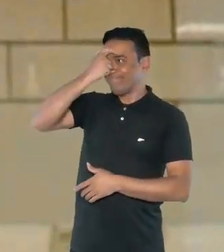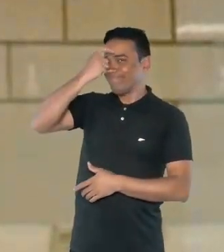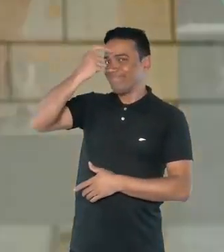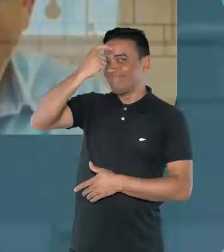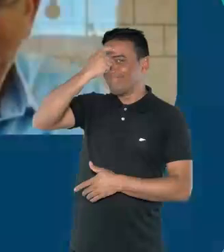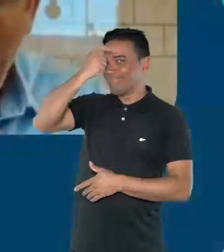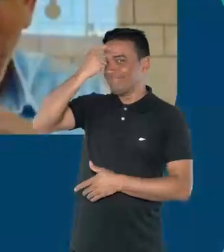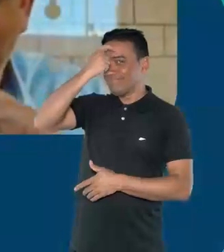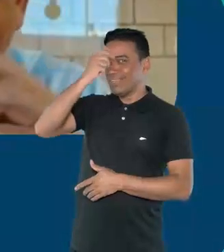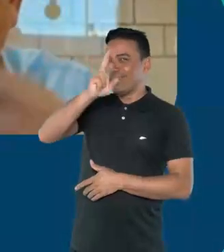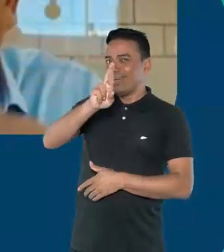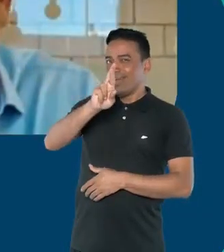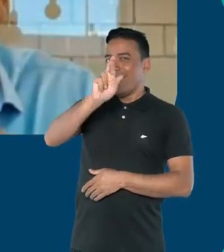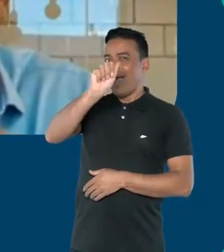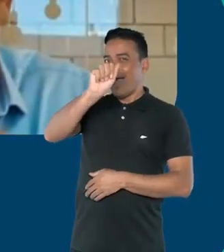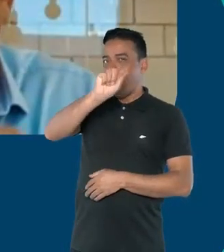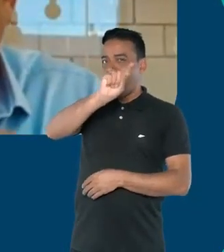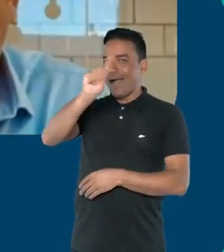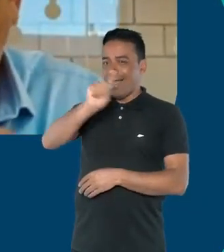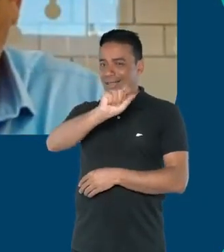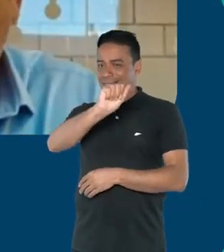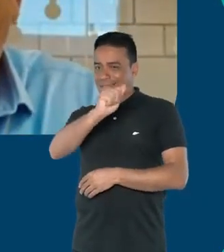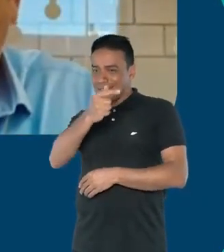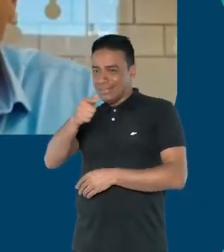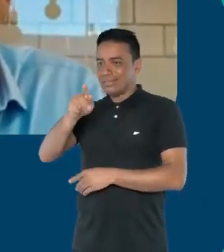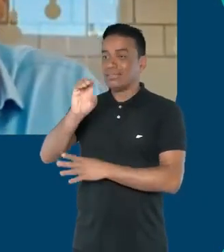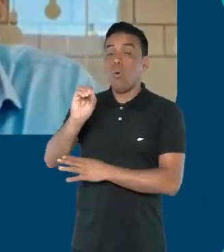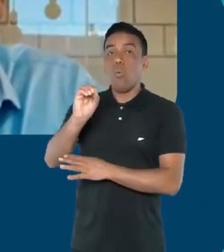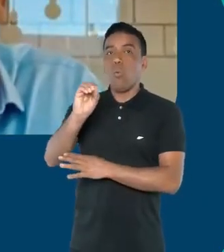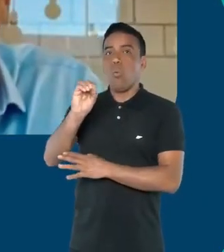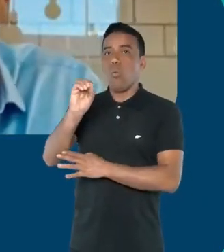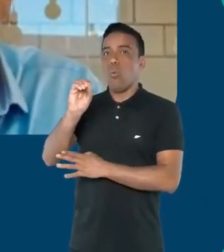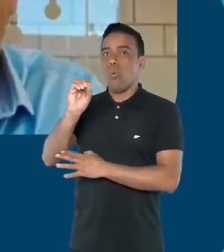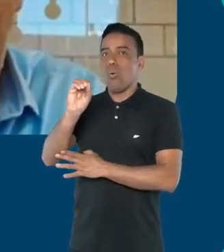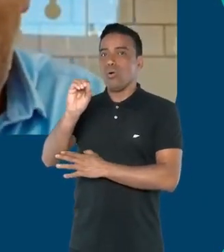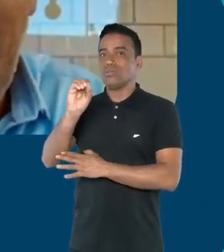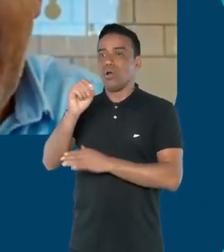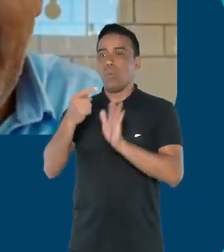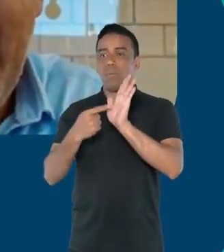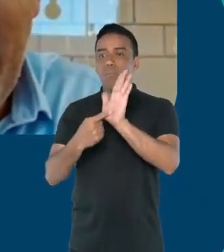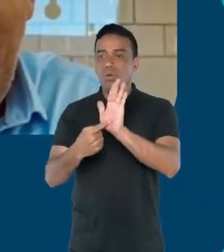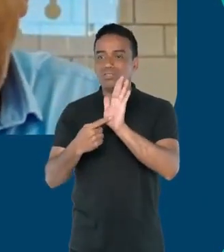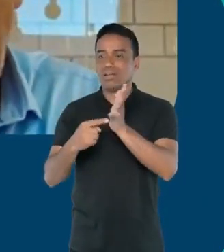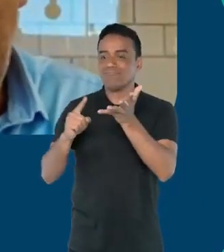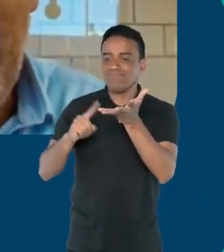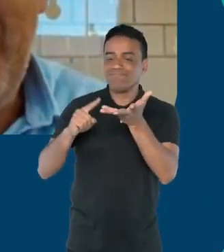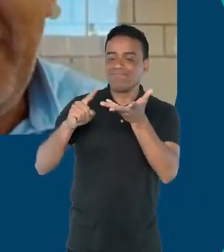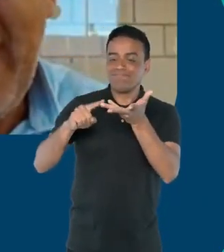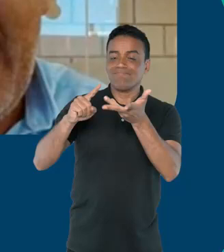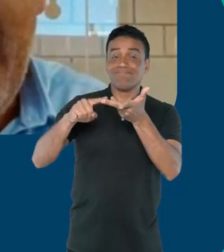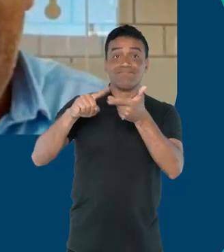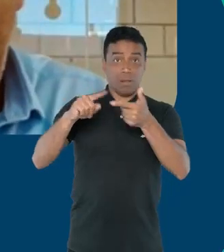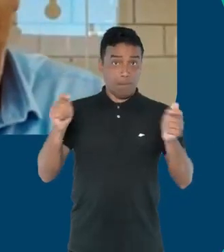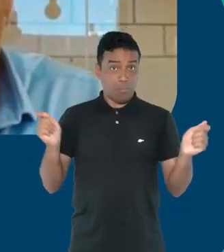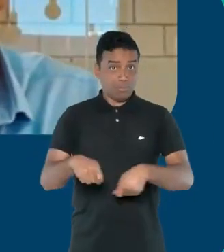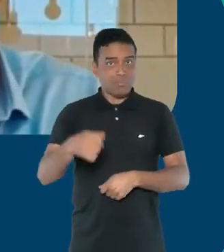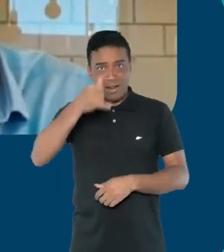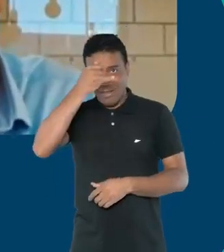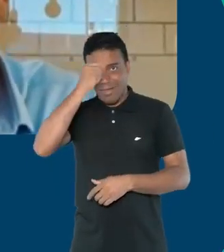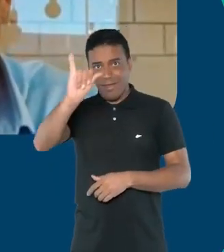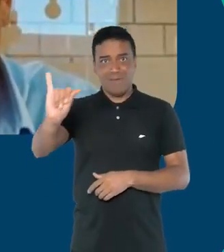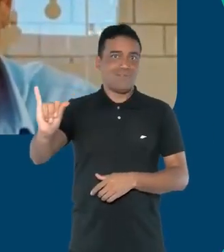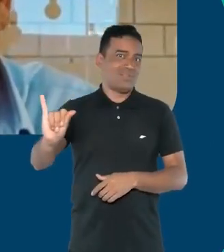razão, né, foi, digamos assim, demonstrando as possibilidades que ele tinha para evitar,